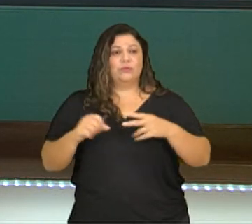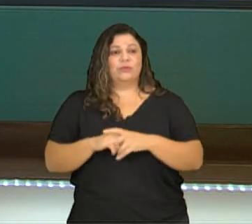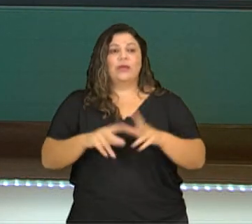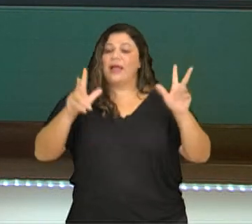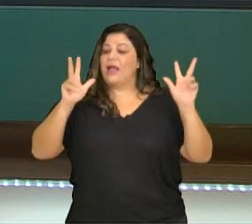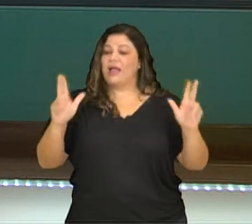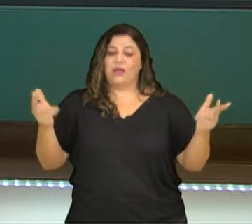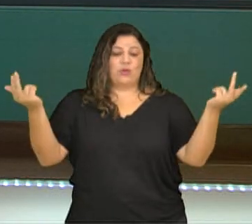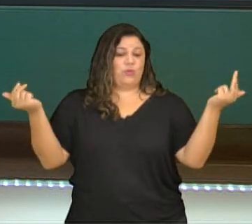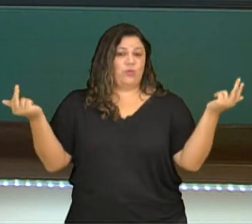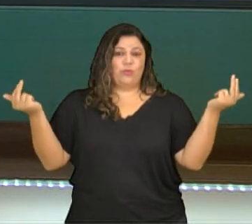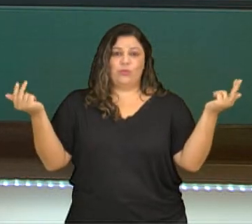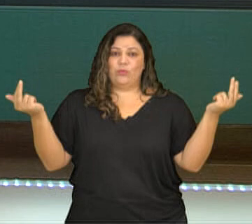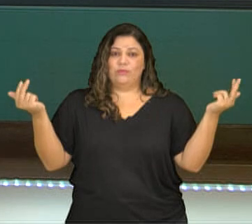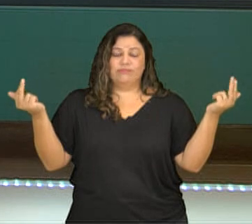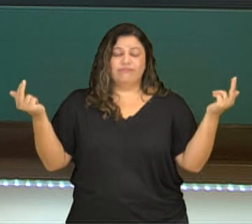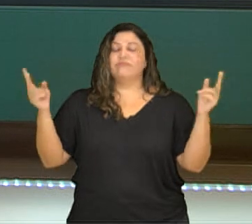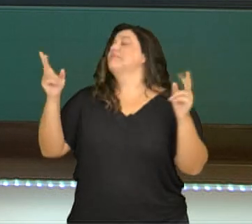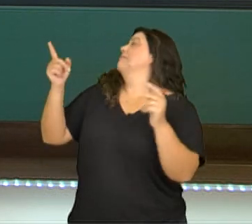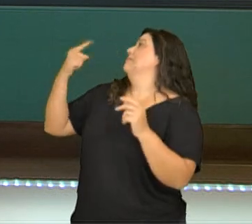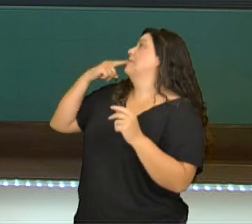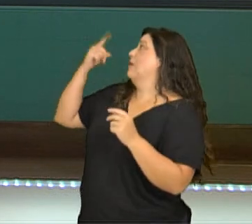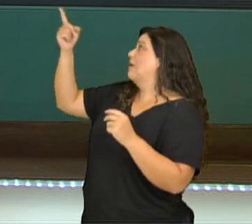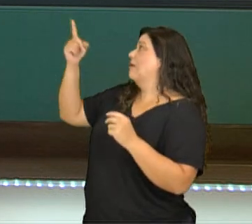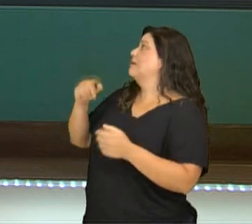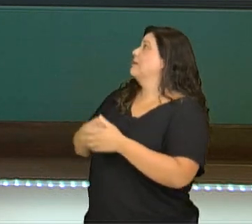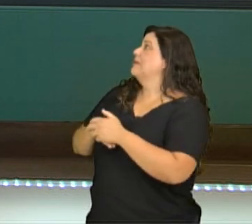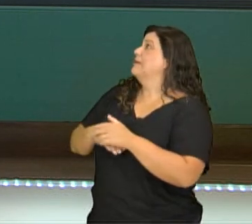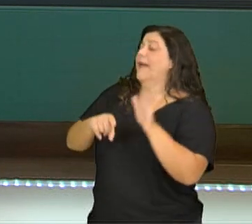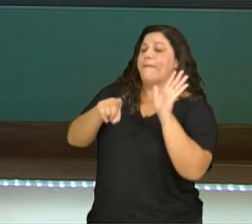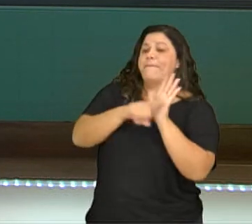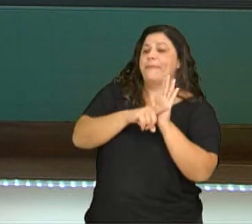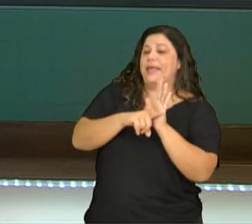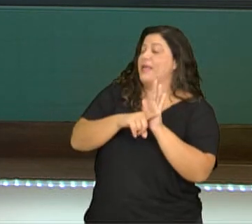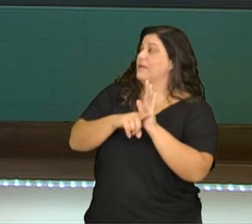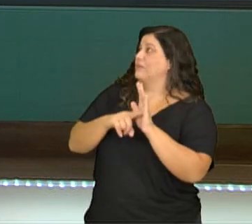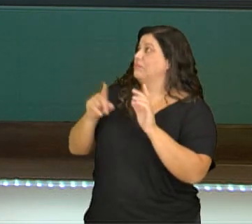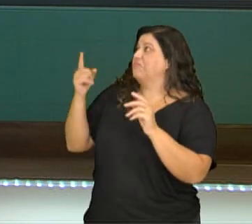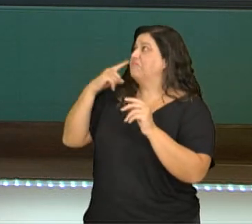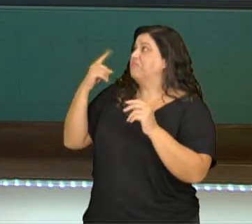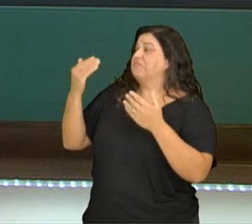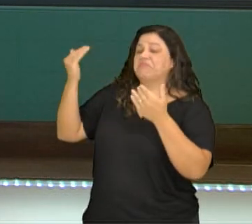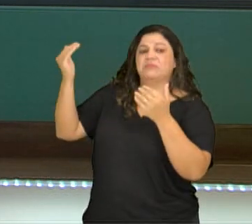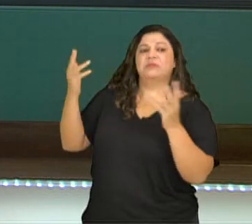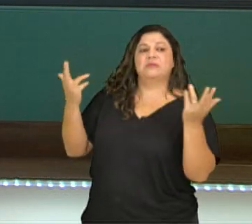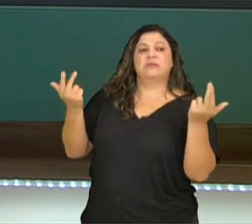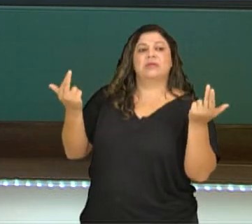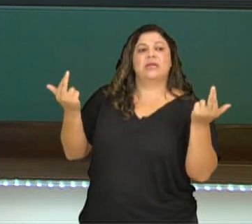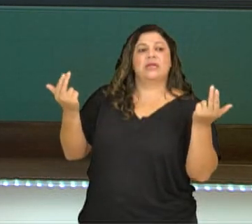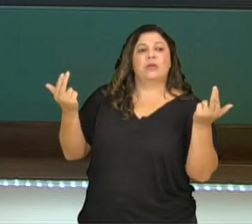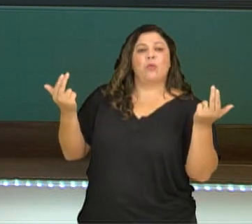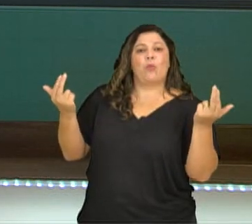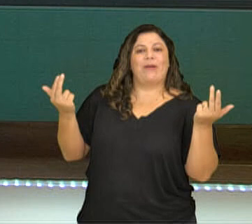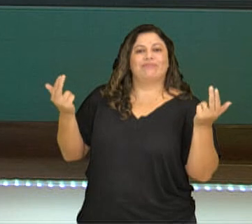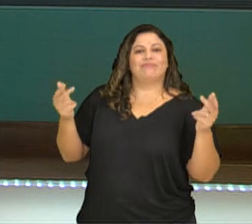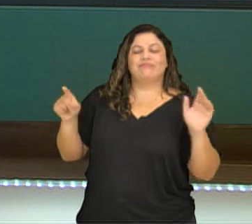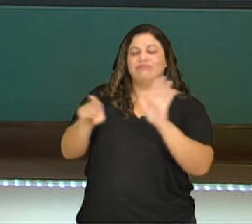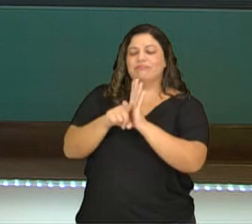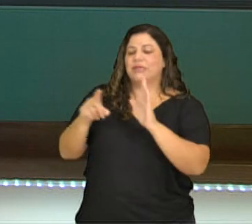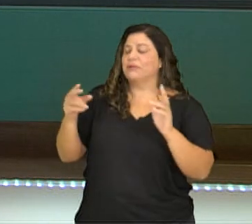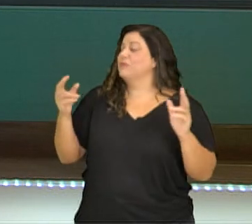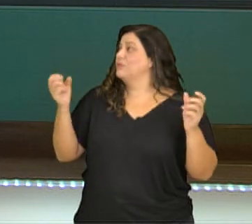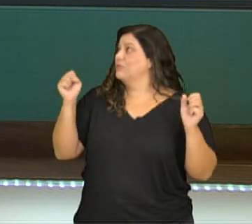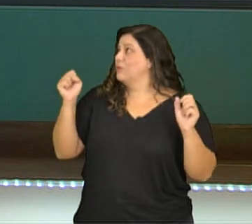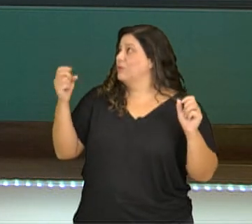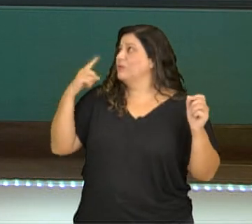mesmo valor. Ou seja, esse menos 8 aqui ele não é nem maior e nem menor. Ele é exatamente igual ao